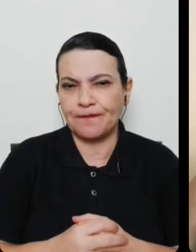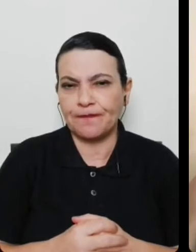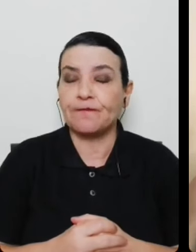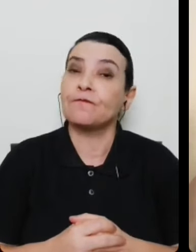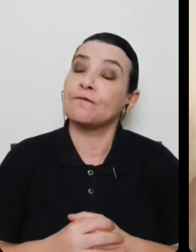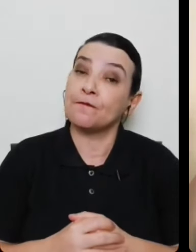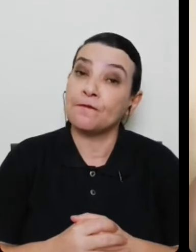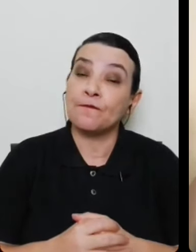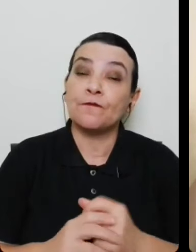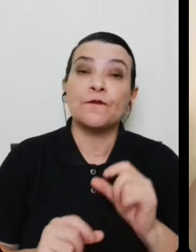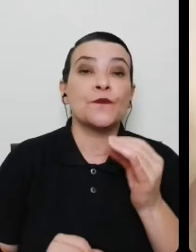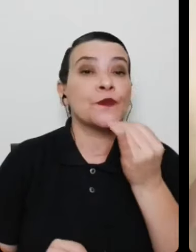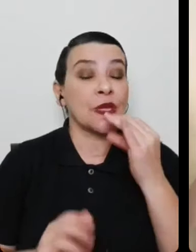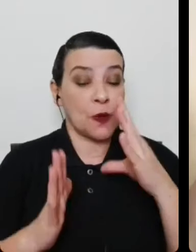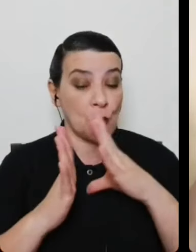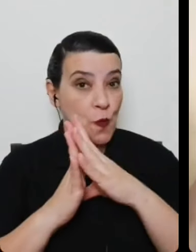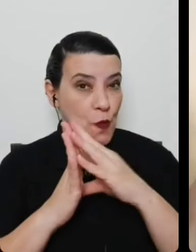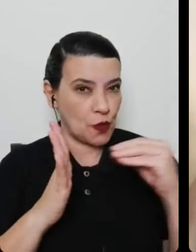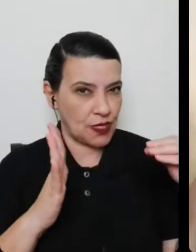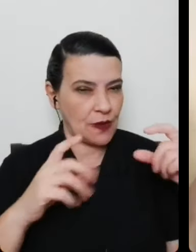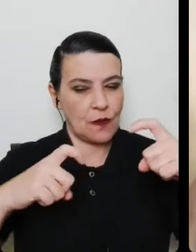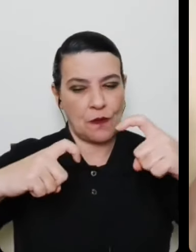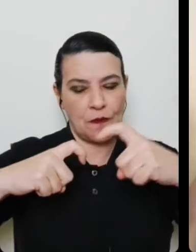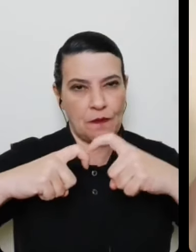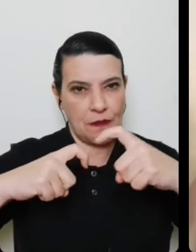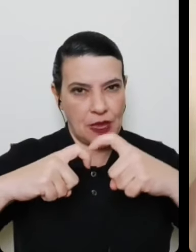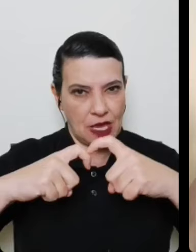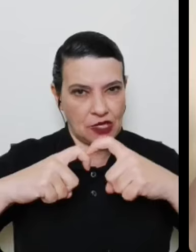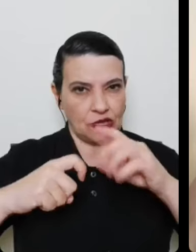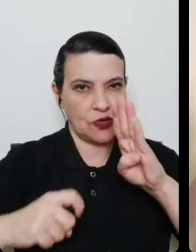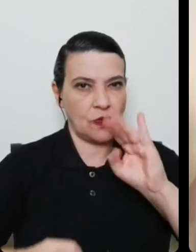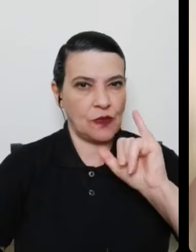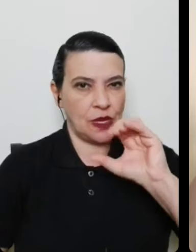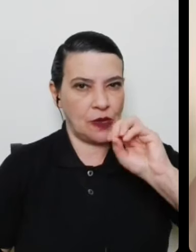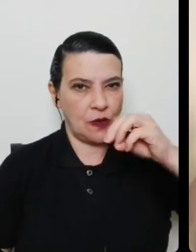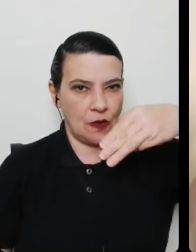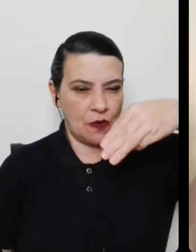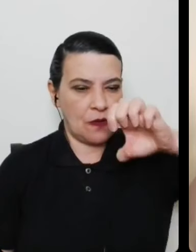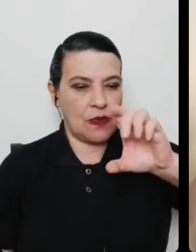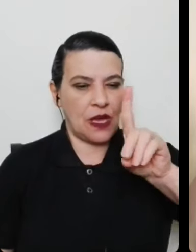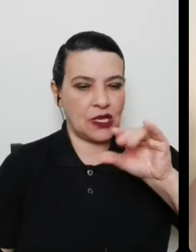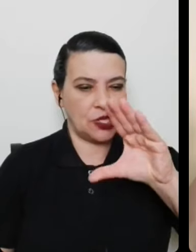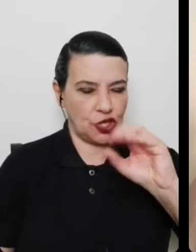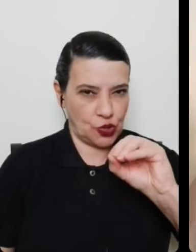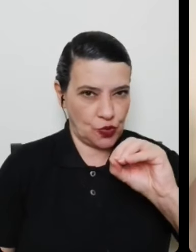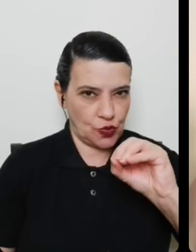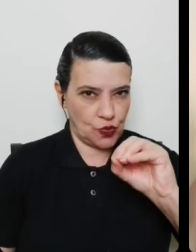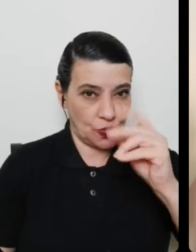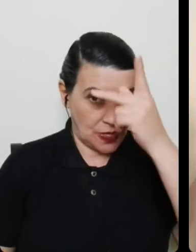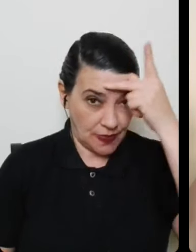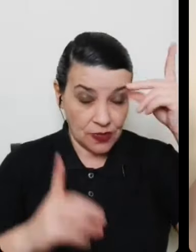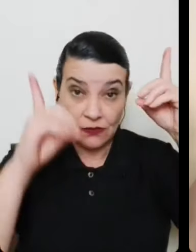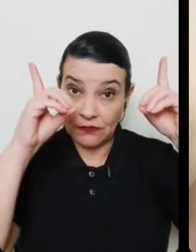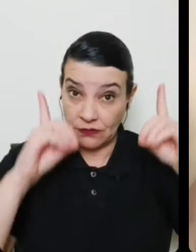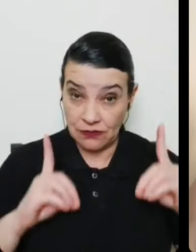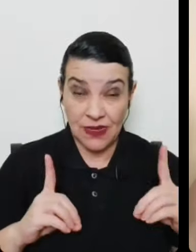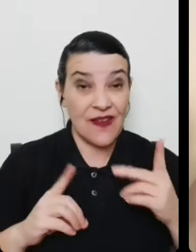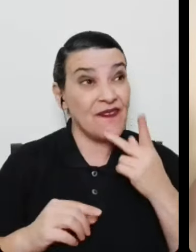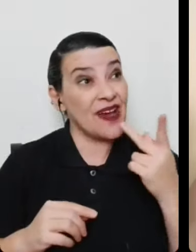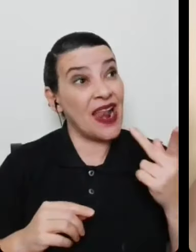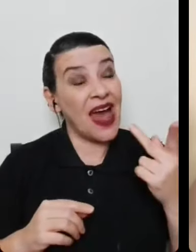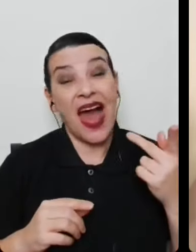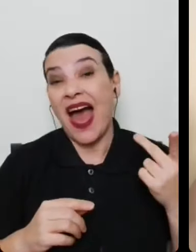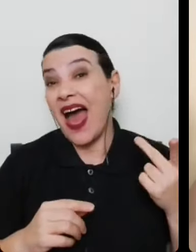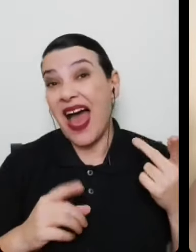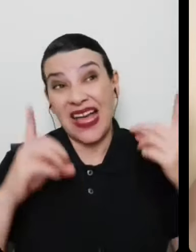De acordo com o modelo médico, biomédico, da deficiência, a deficiência é algo que precisa ser solucionado,